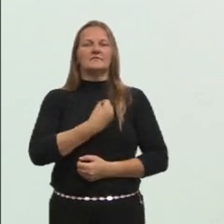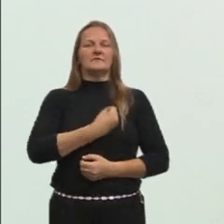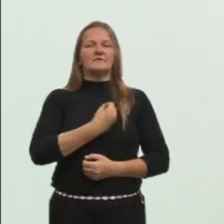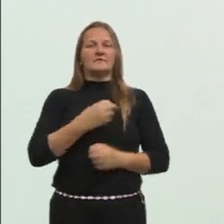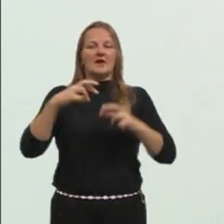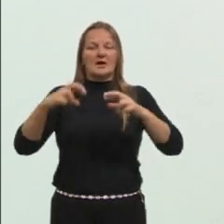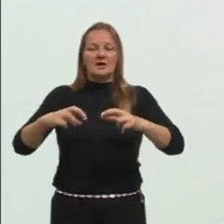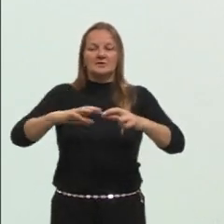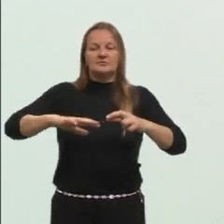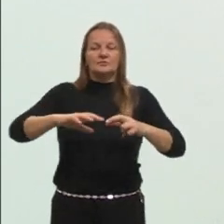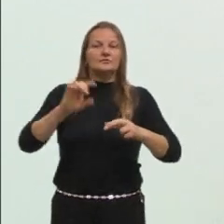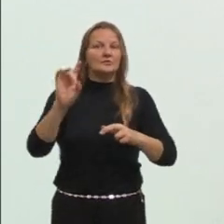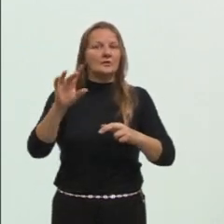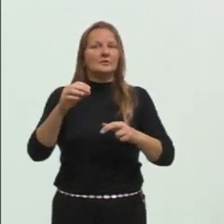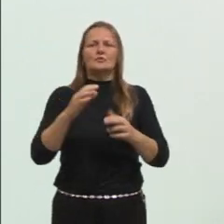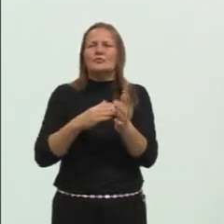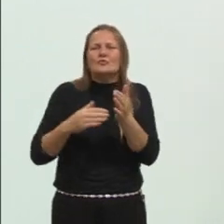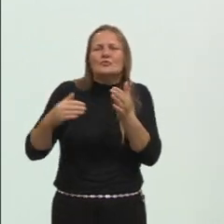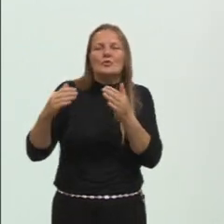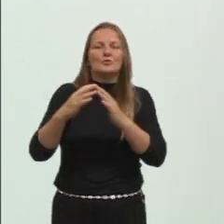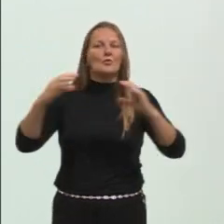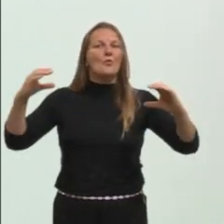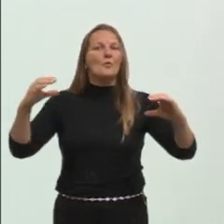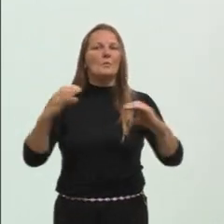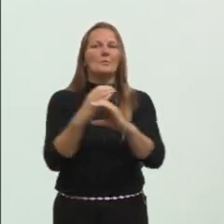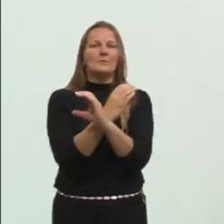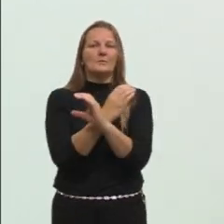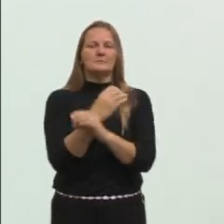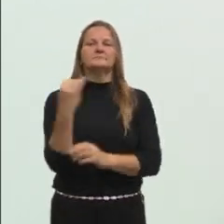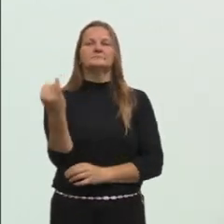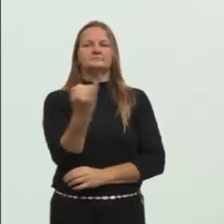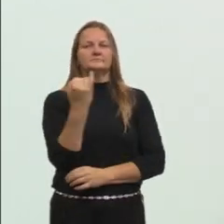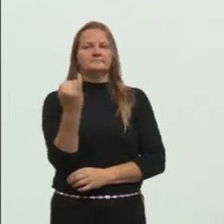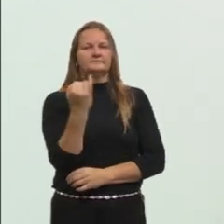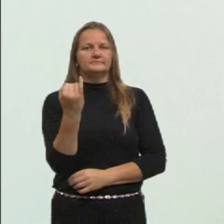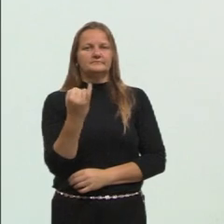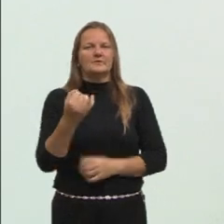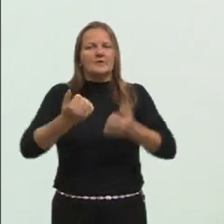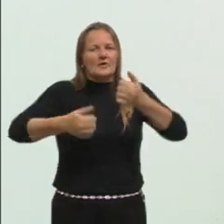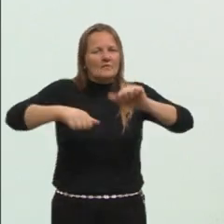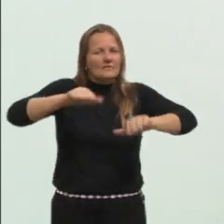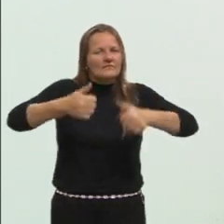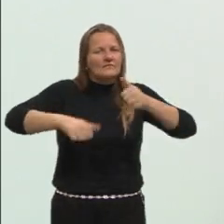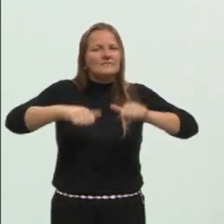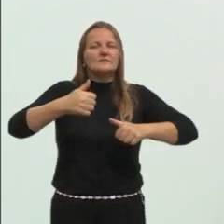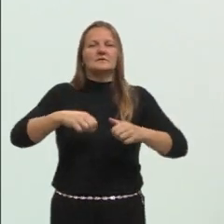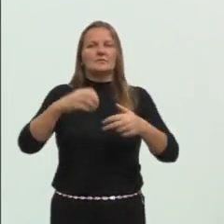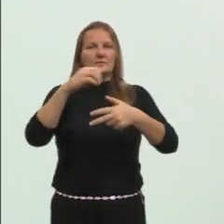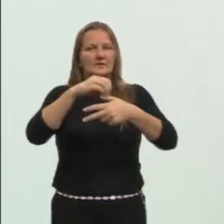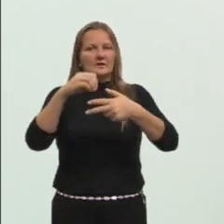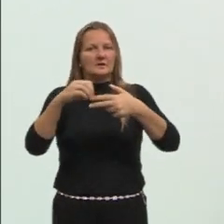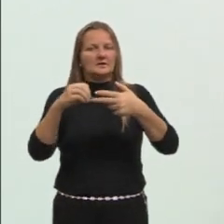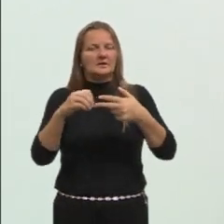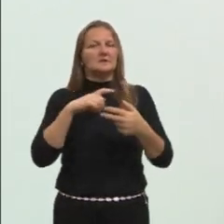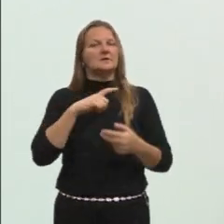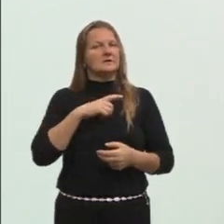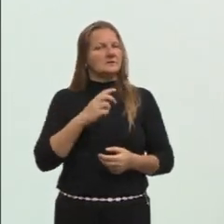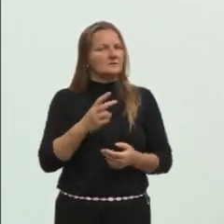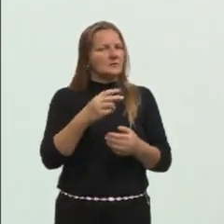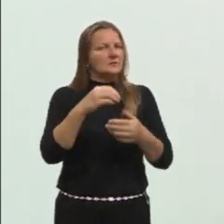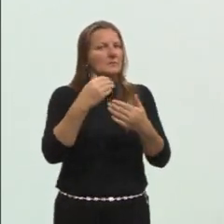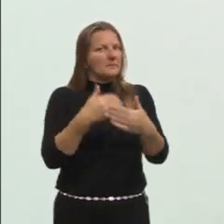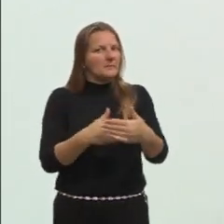Então essas coisas são muito importantes de nós avaliarmos e o ENEM bastante também